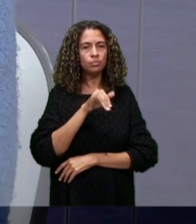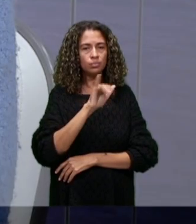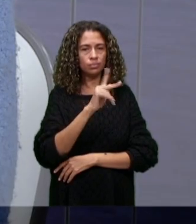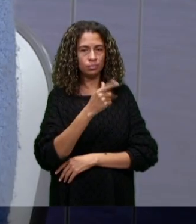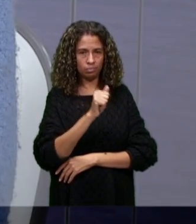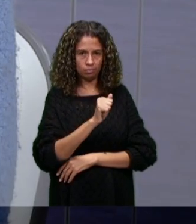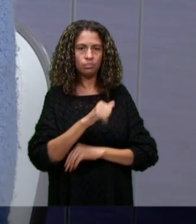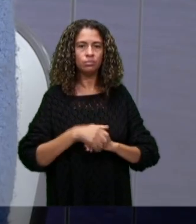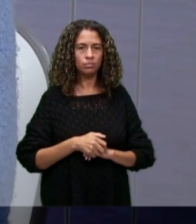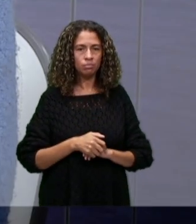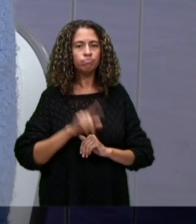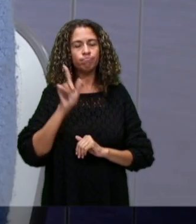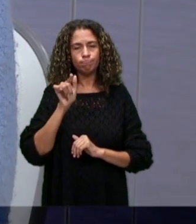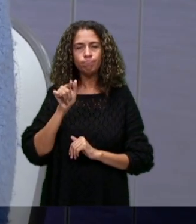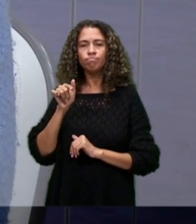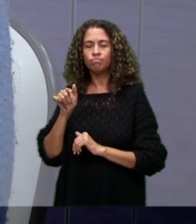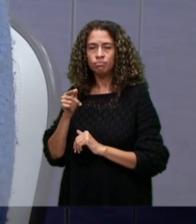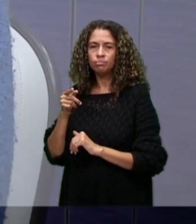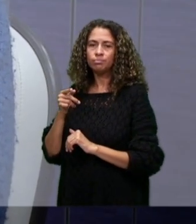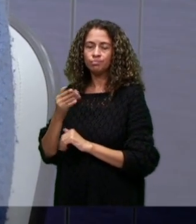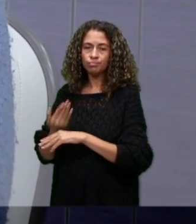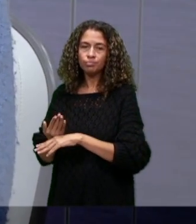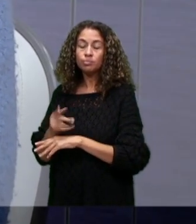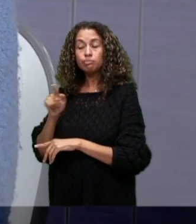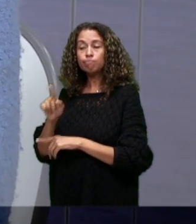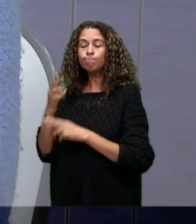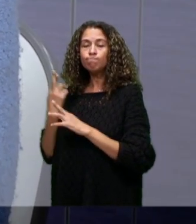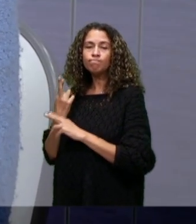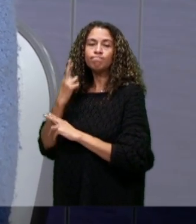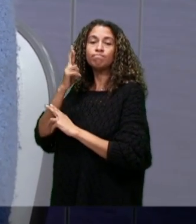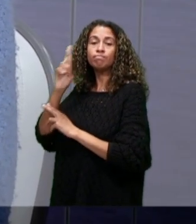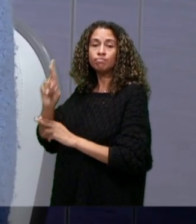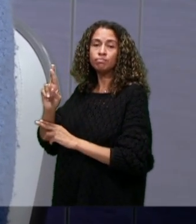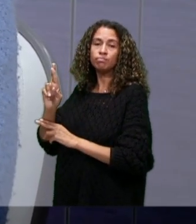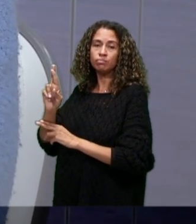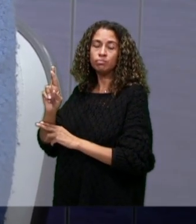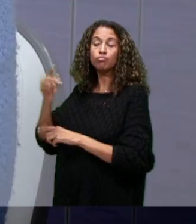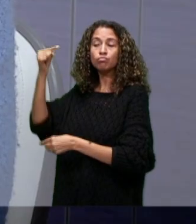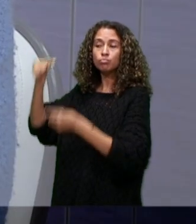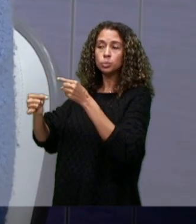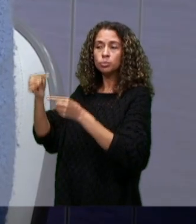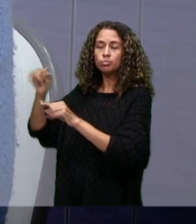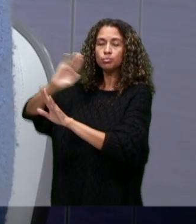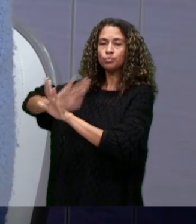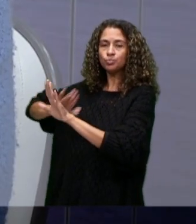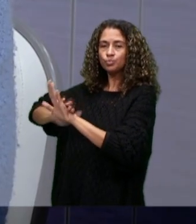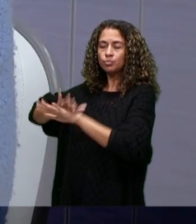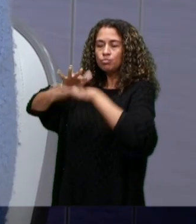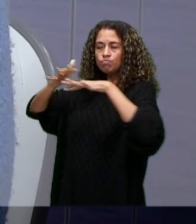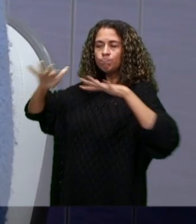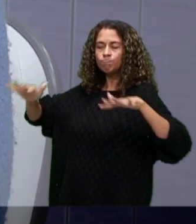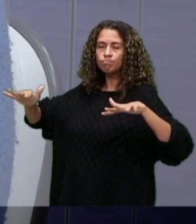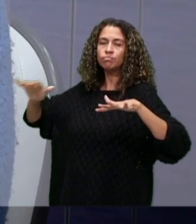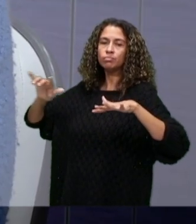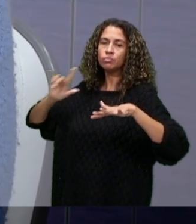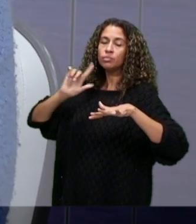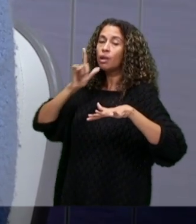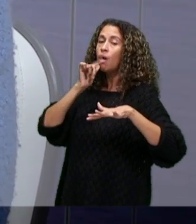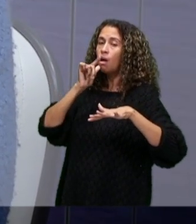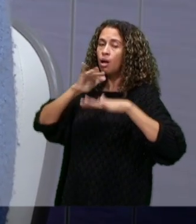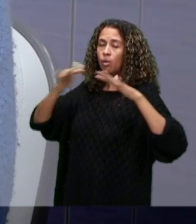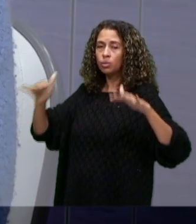assim, elas vindo como se fosse um carro-chefe, assim, né, para a gente discutir a conservação do oceano, porque